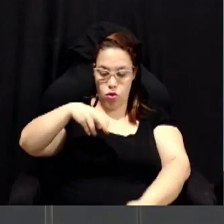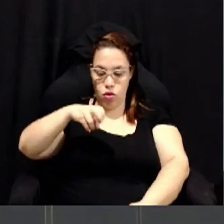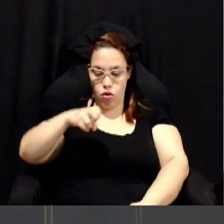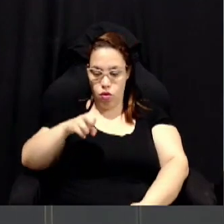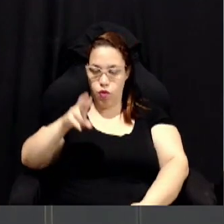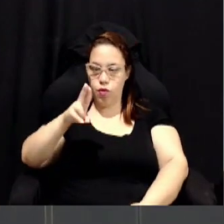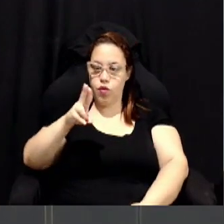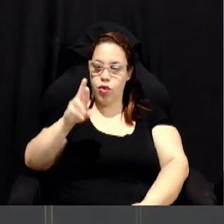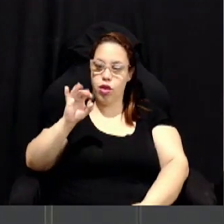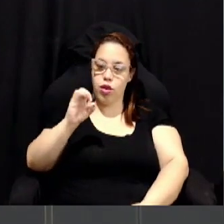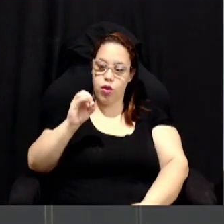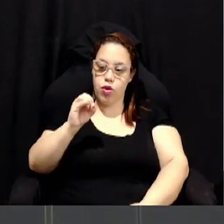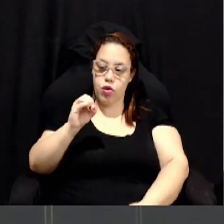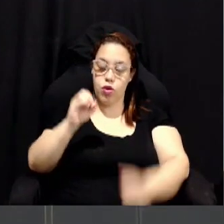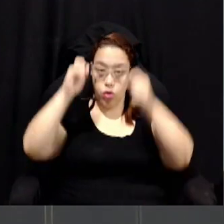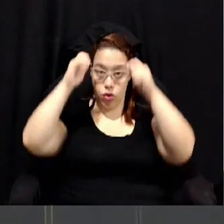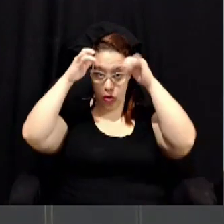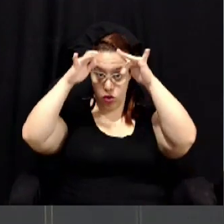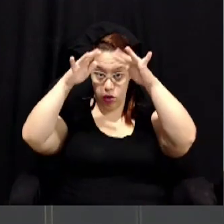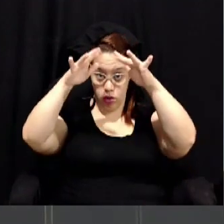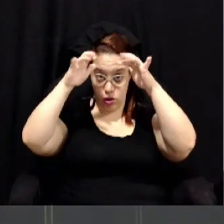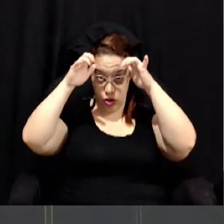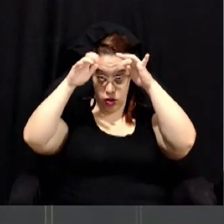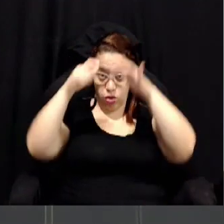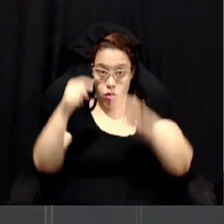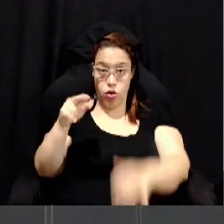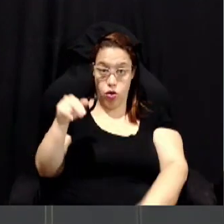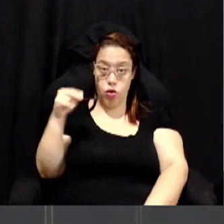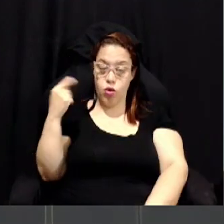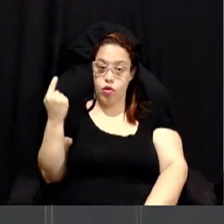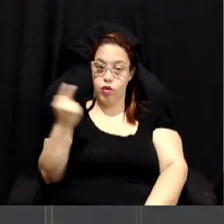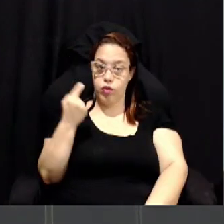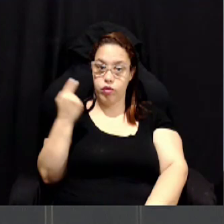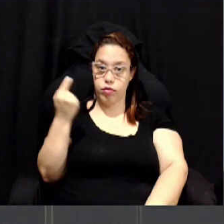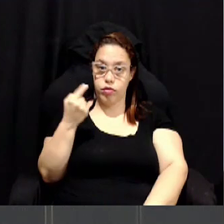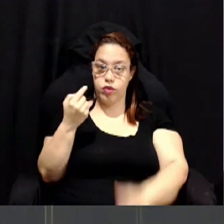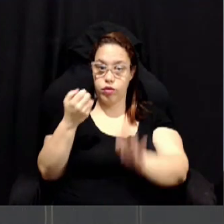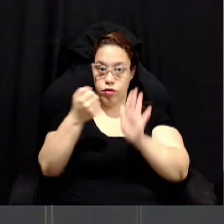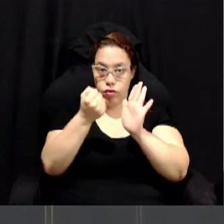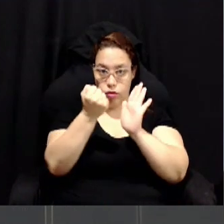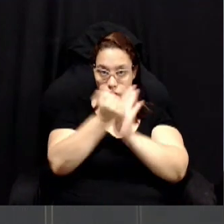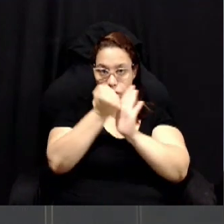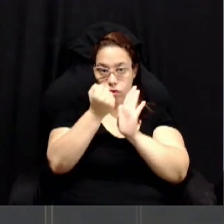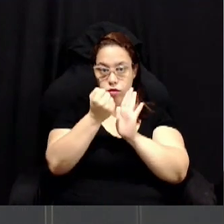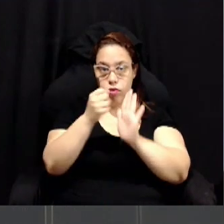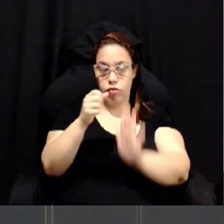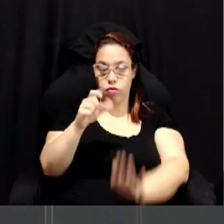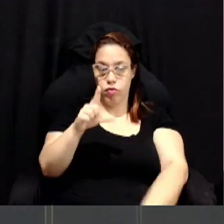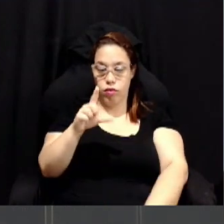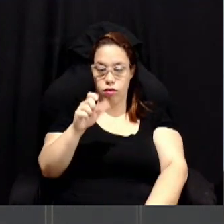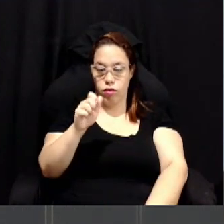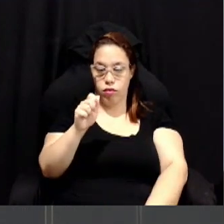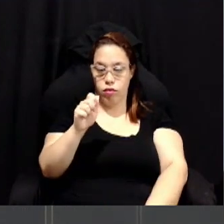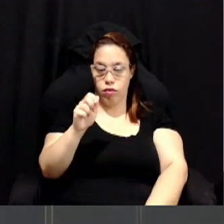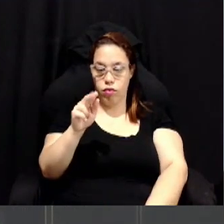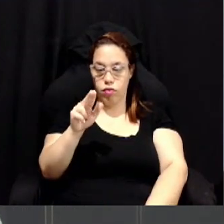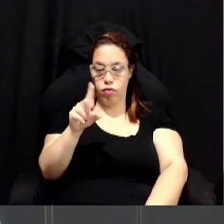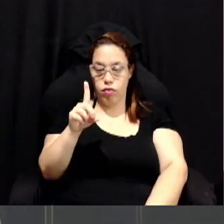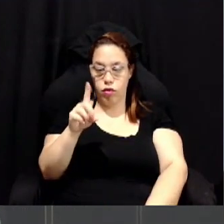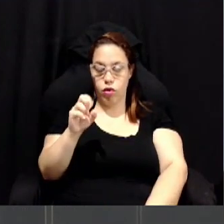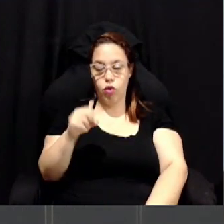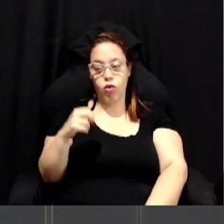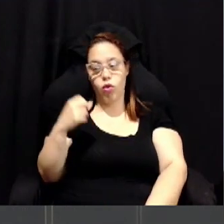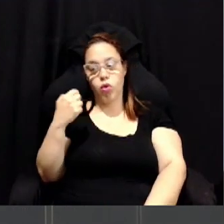o autismo nunca vem sozinho, então antes de se laudar, de diagnosticar o autismo, eu tive outros diagnósticos, né,